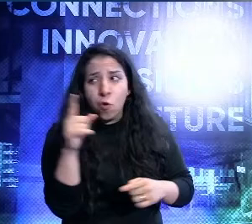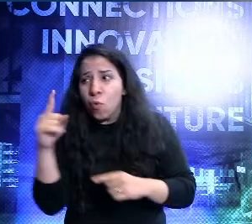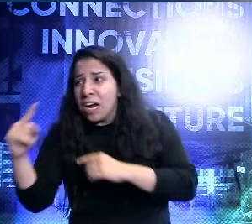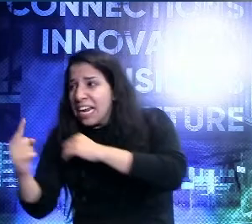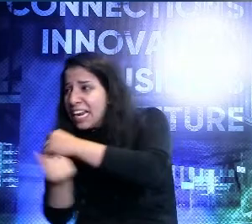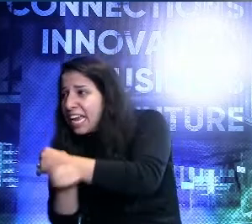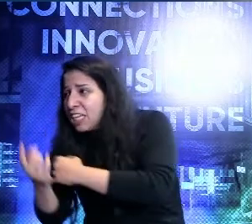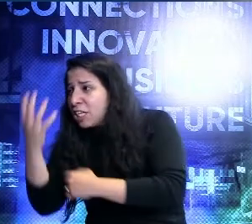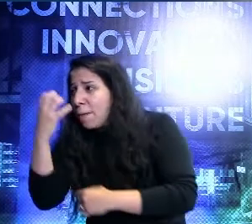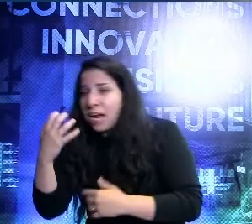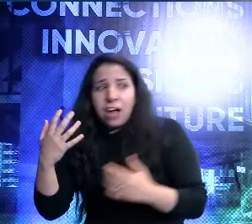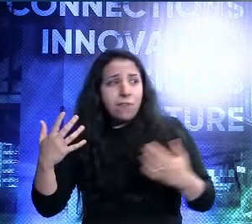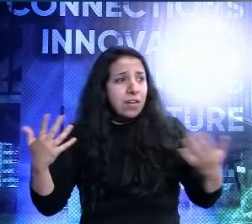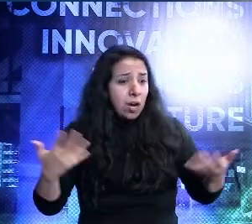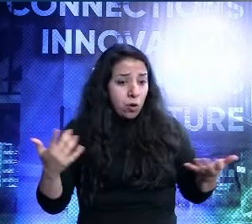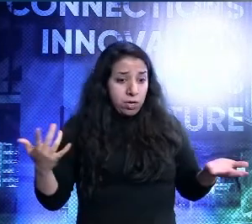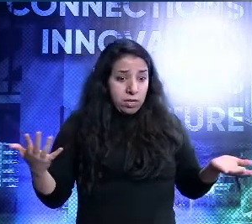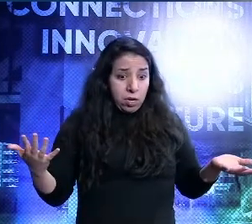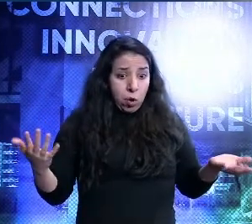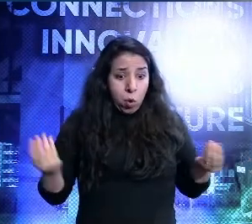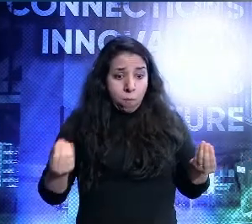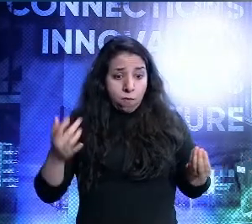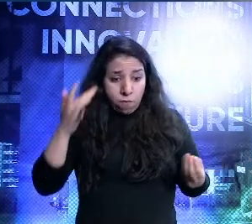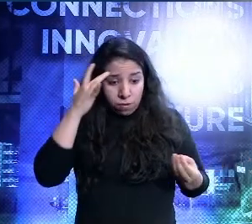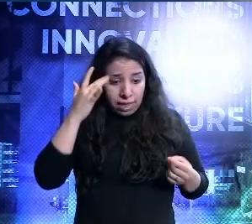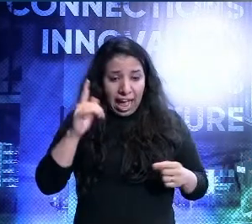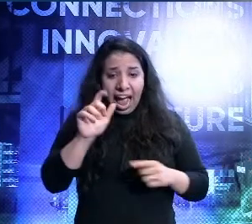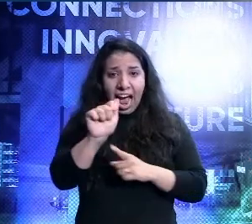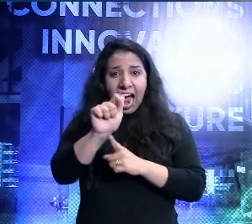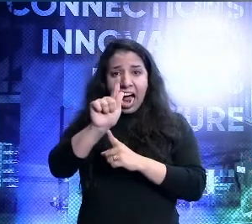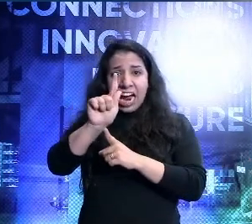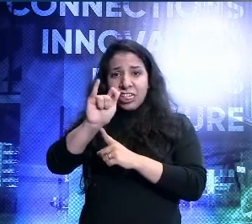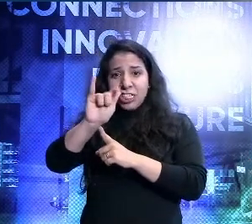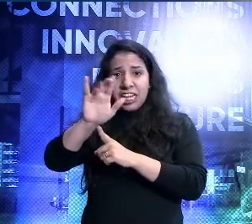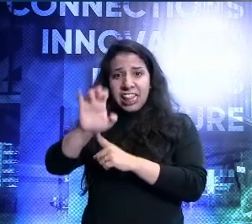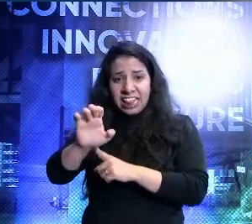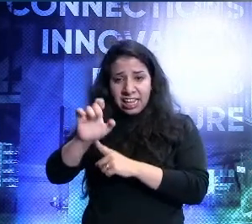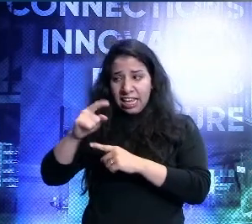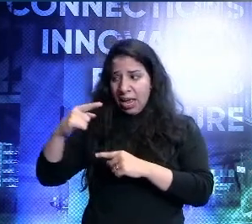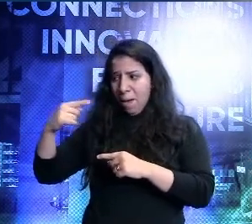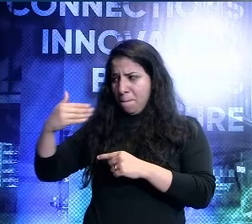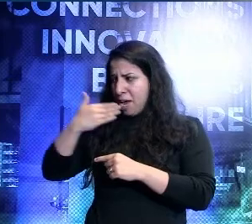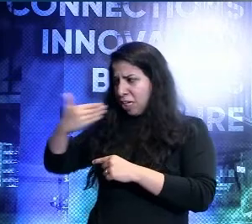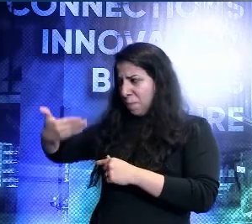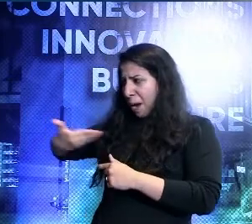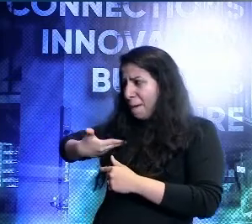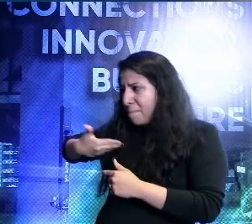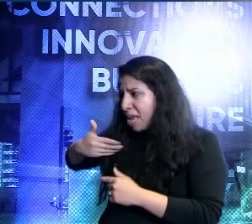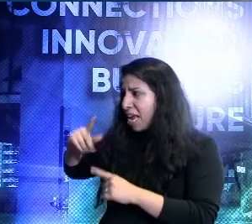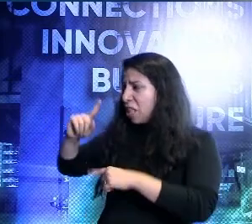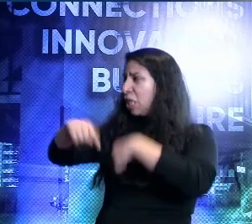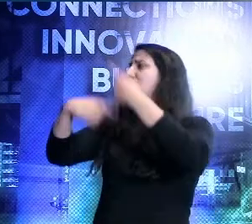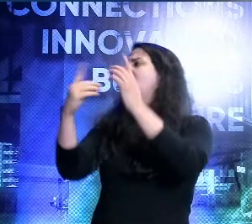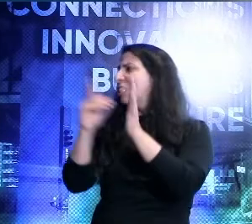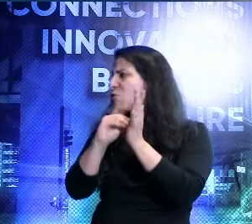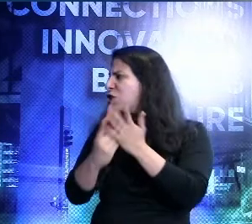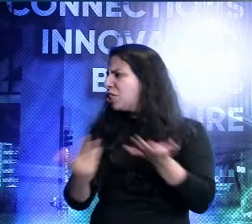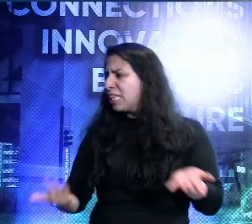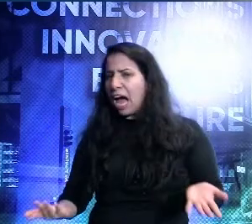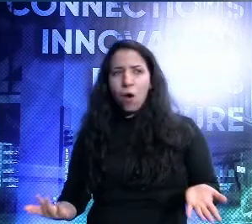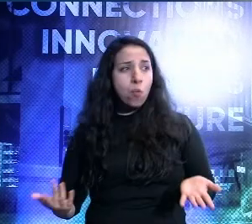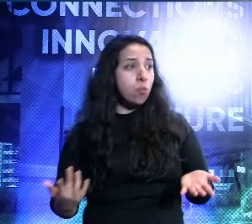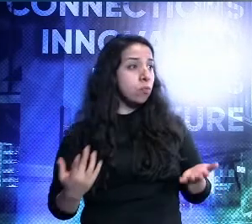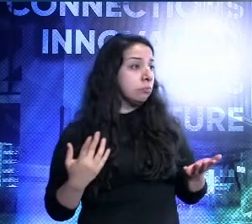da maturidade do tal do Agile Code que está pedindo para você fazer transformação digital. Cara, você vai fazer isso aqui, ó. Você